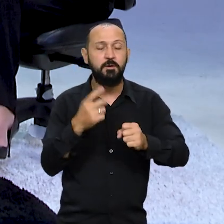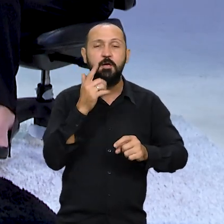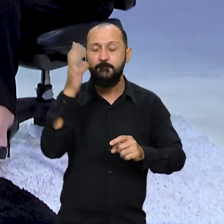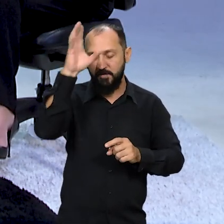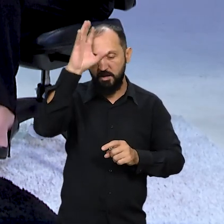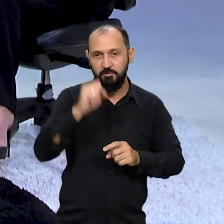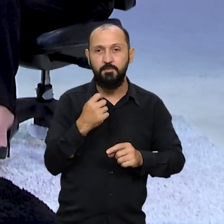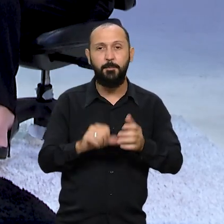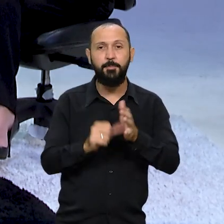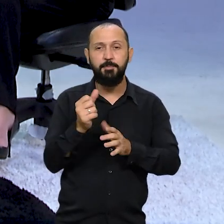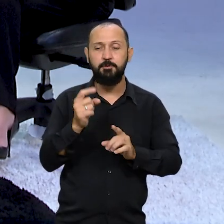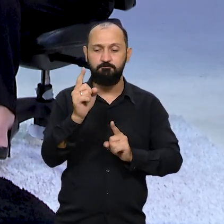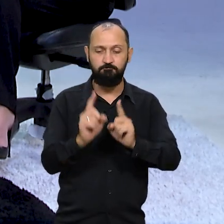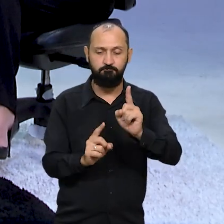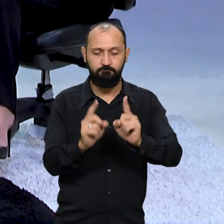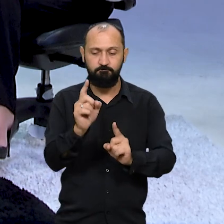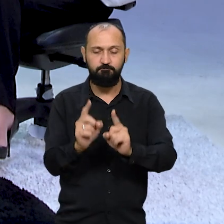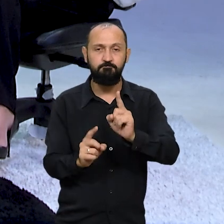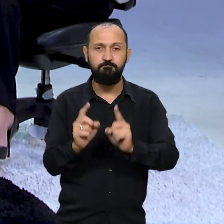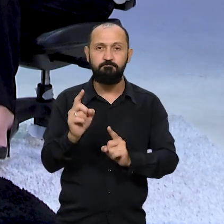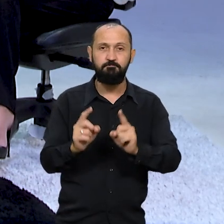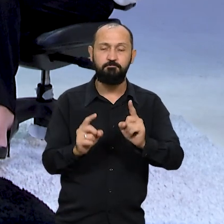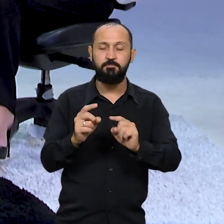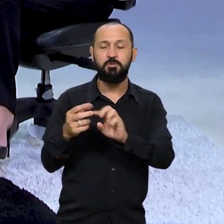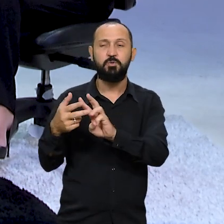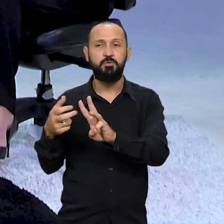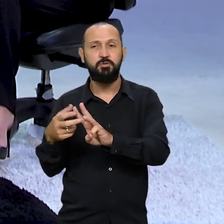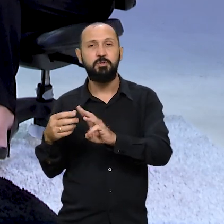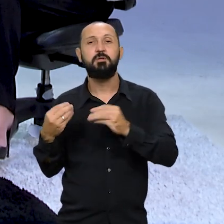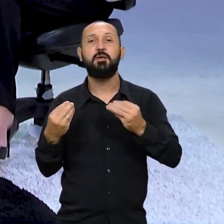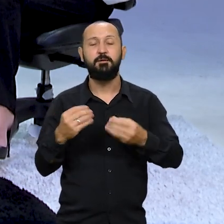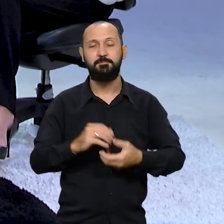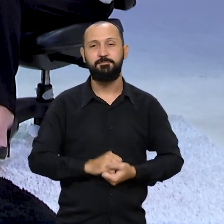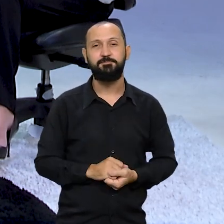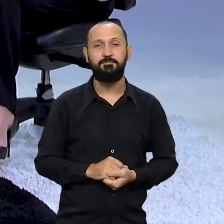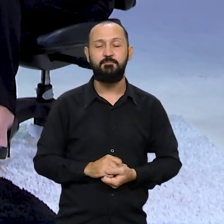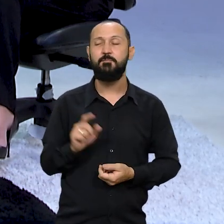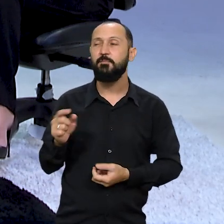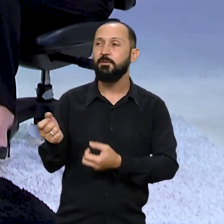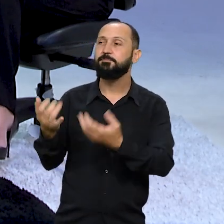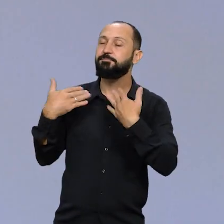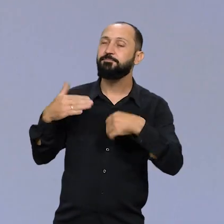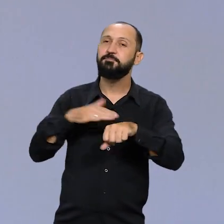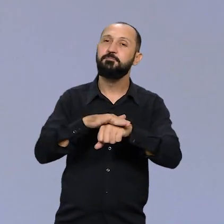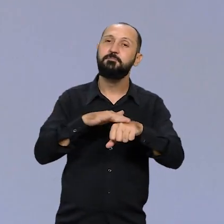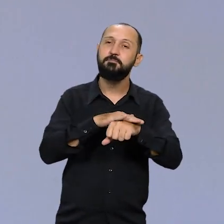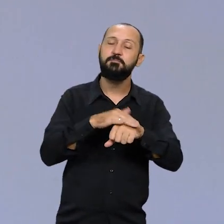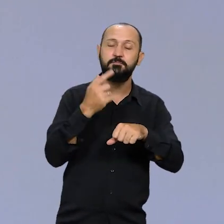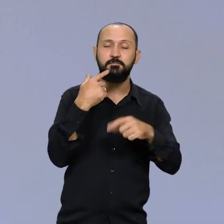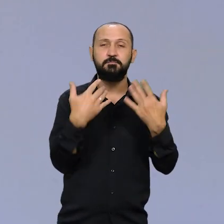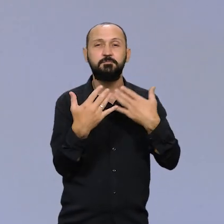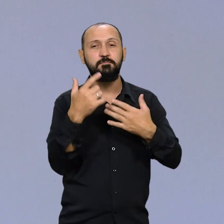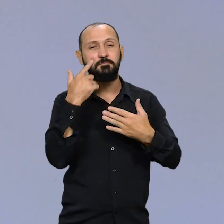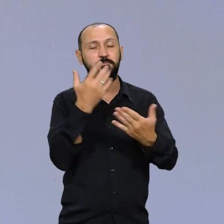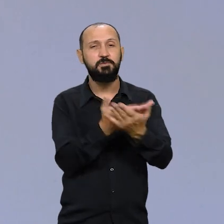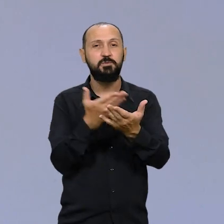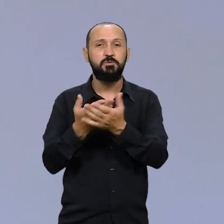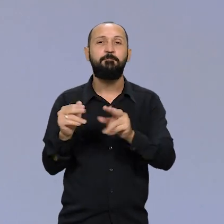esbulho renitente, a proibição de ampliação, a possibilidade de exploração econômica das terras indígenas